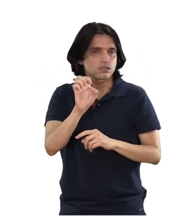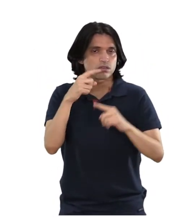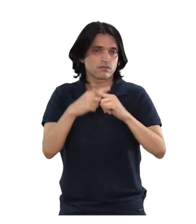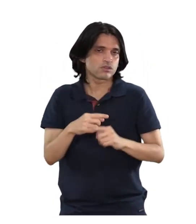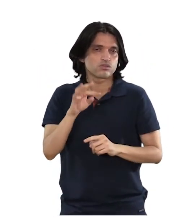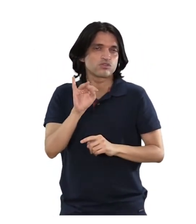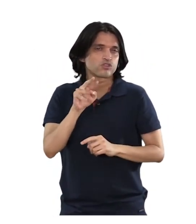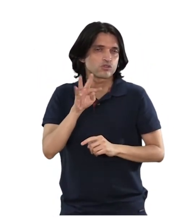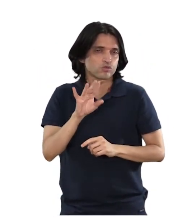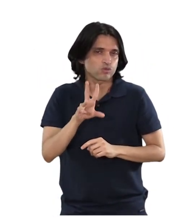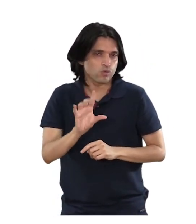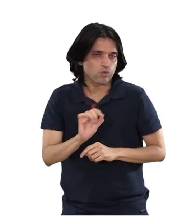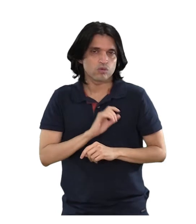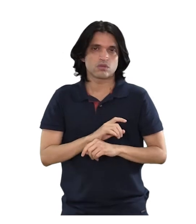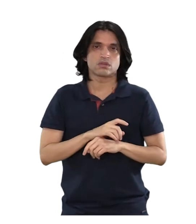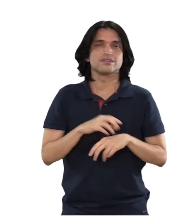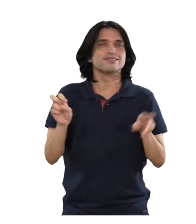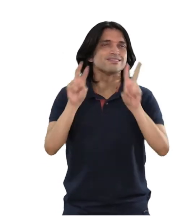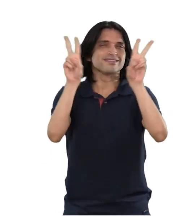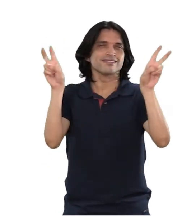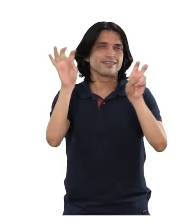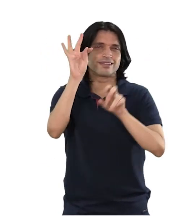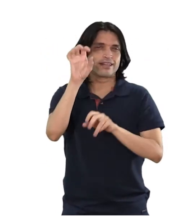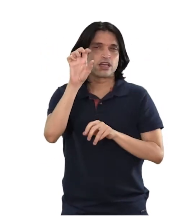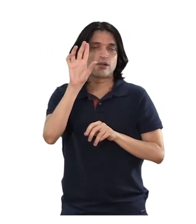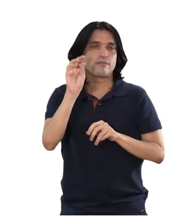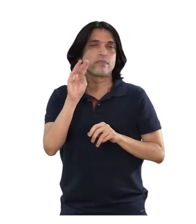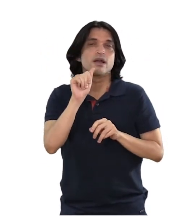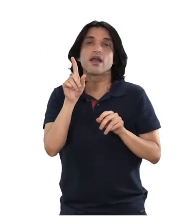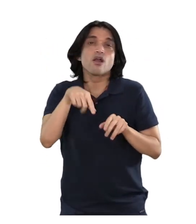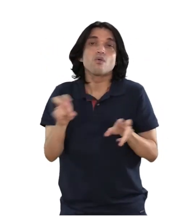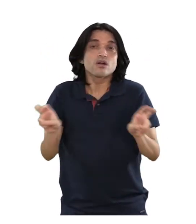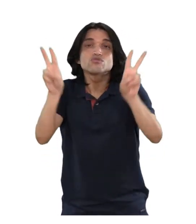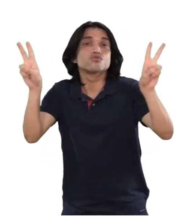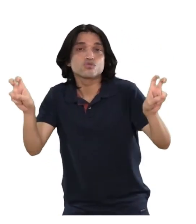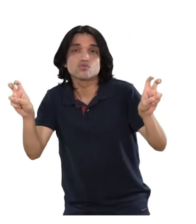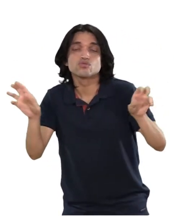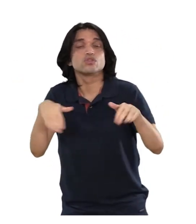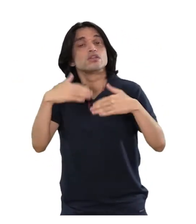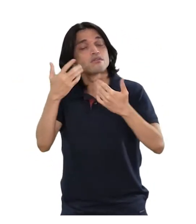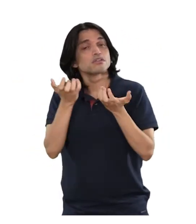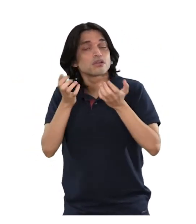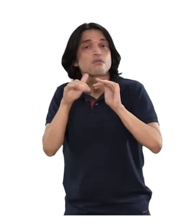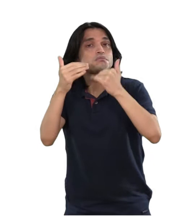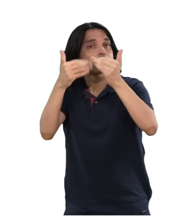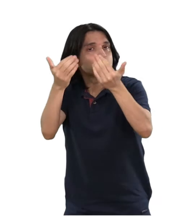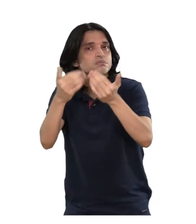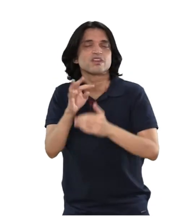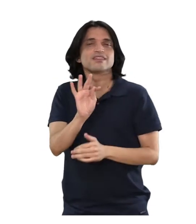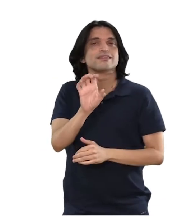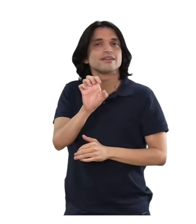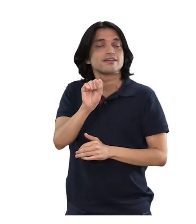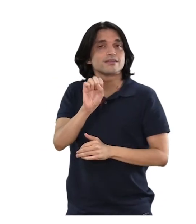é recorrente do assunto a ser desenvolvido no texto. Tese é a ideia que você pretende defender durante o